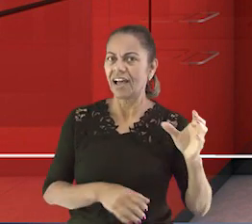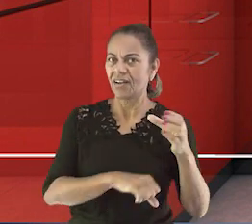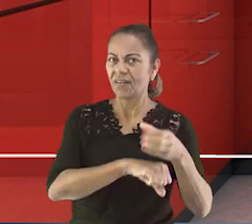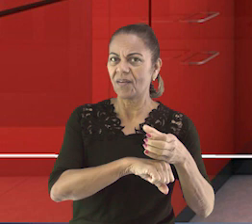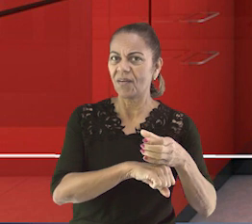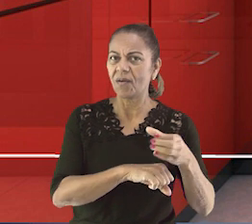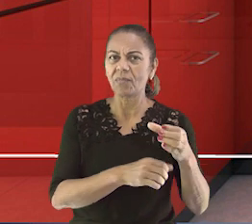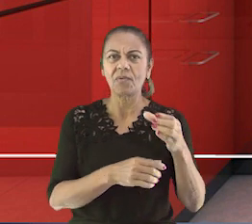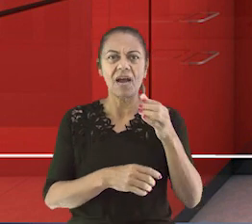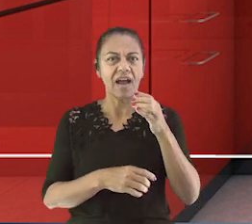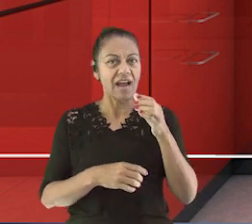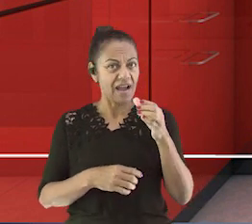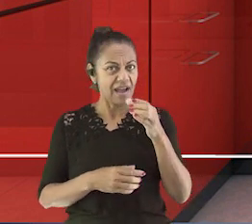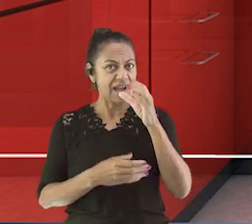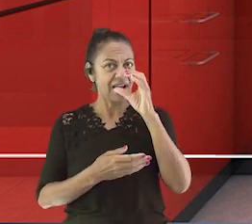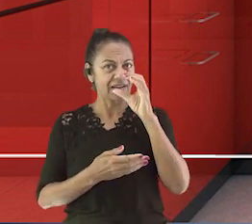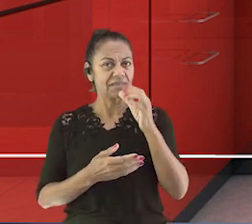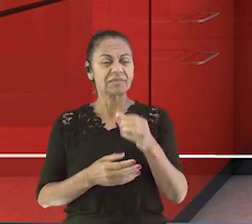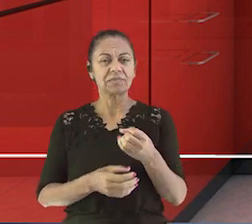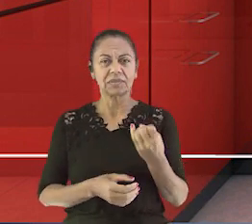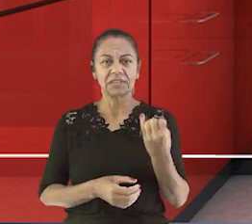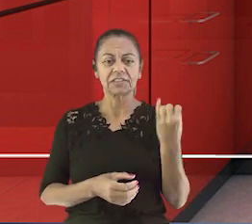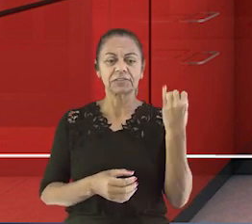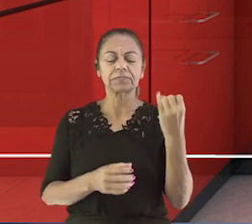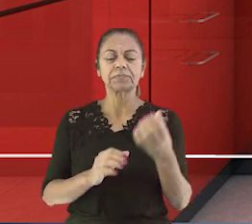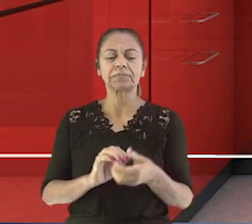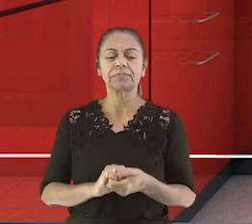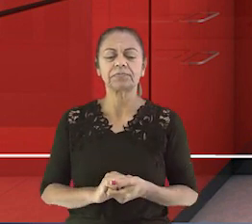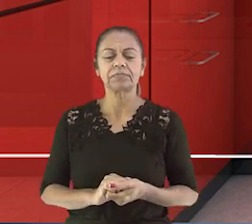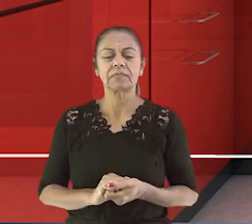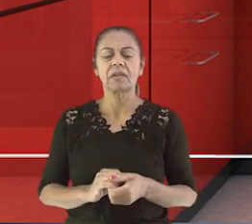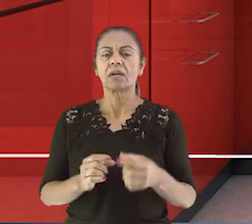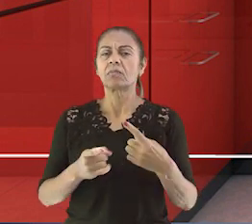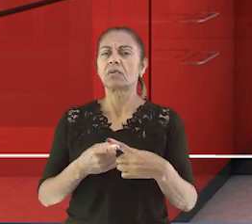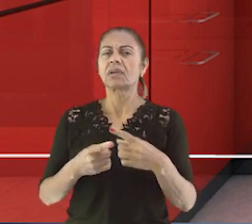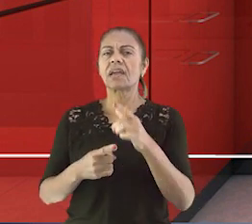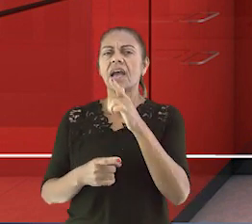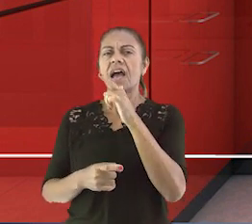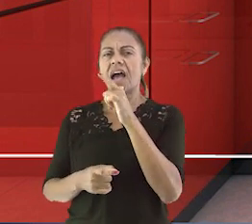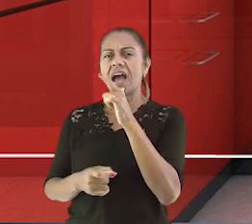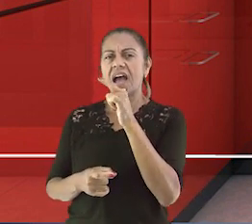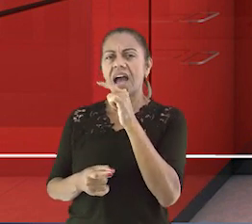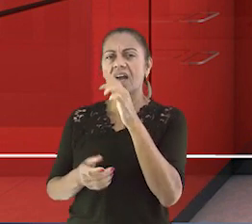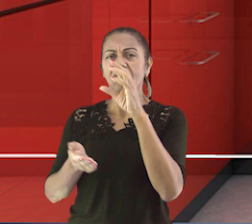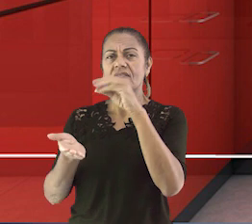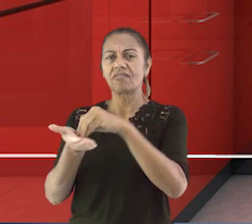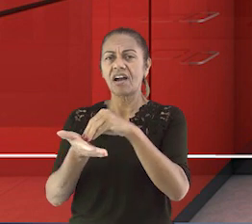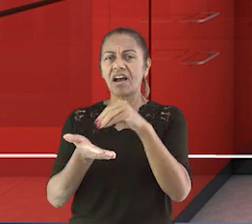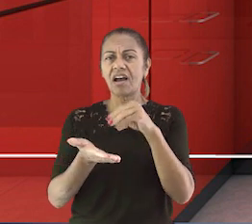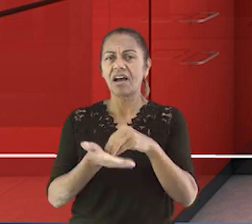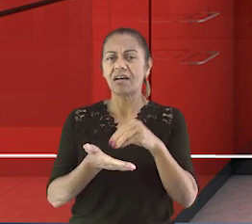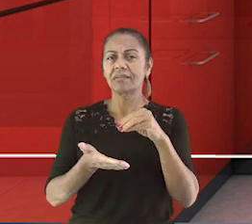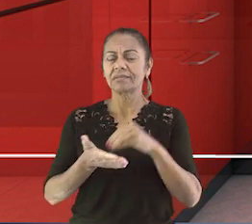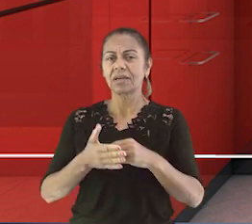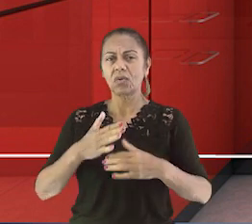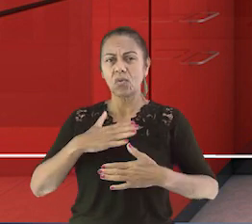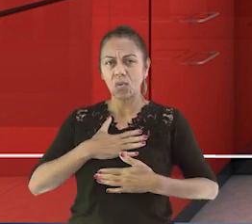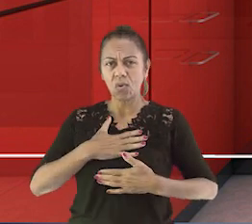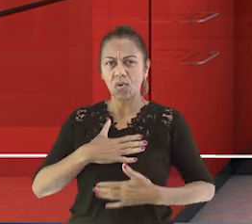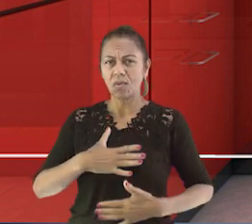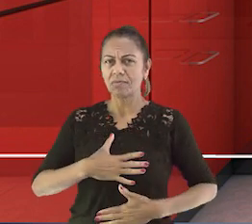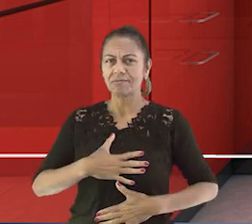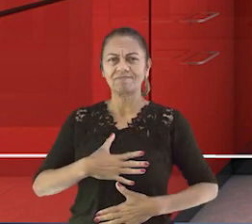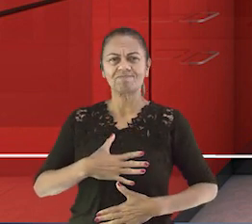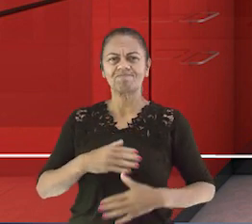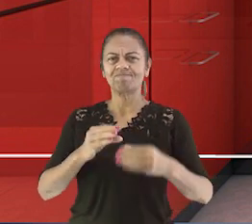Ah, fui lá buscar seu copo de água. Isso aí! Vocês sabiam que a falta de água pode causar dores